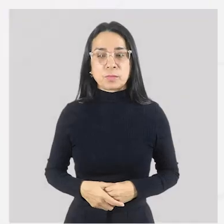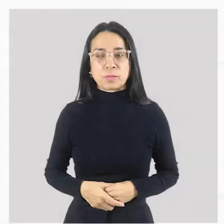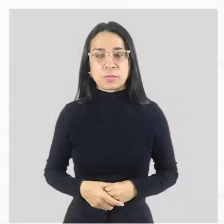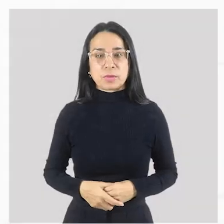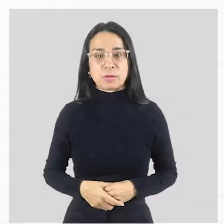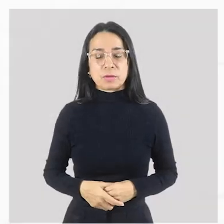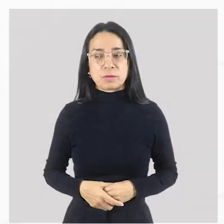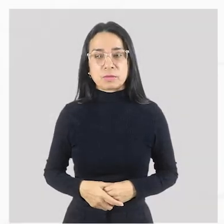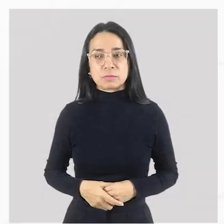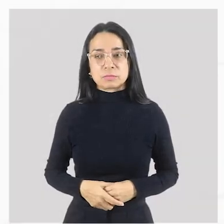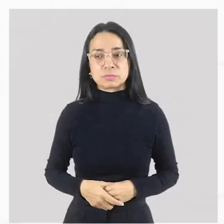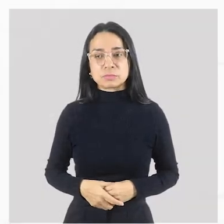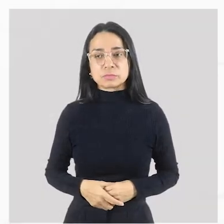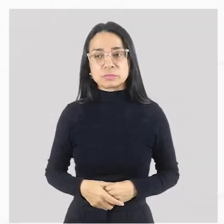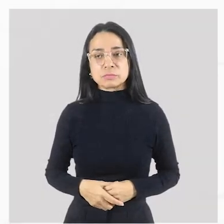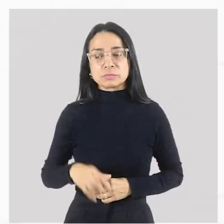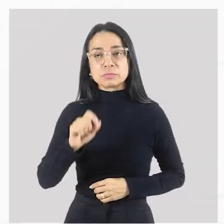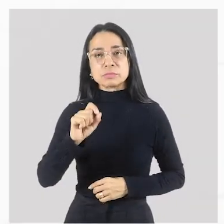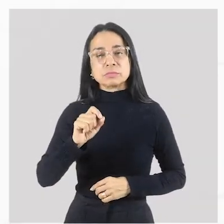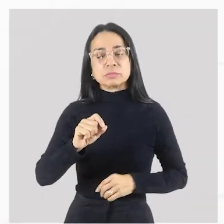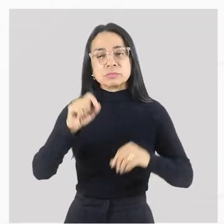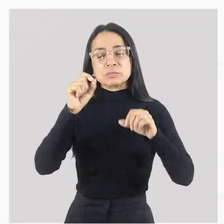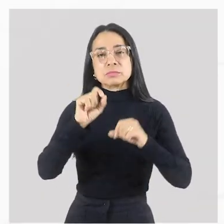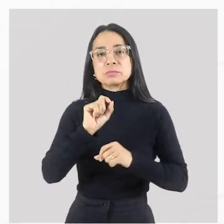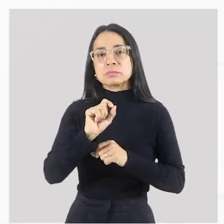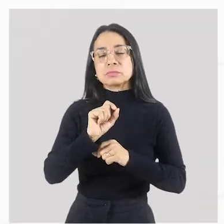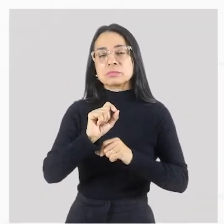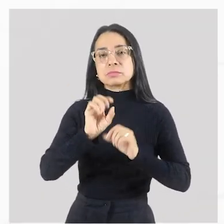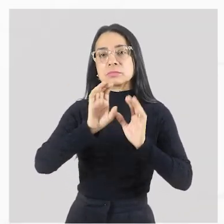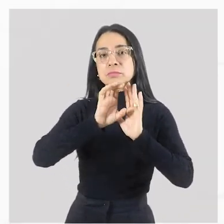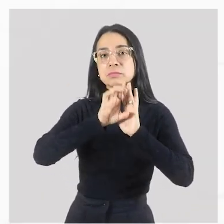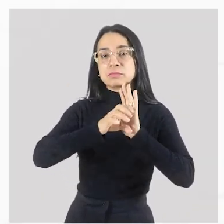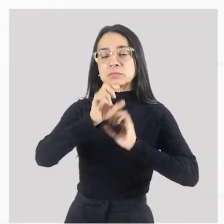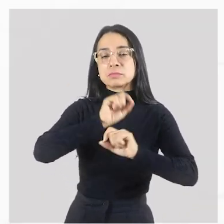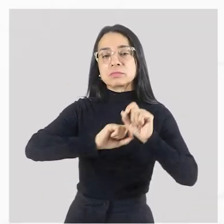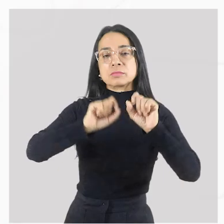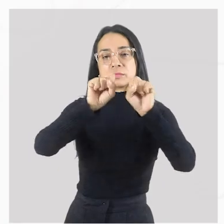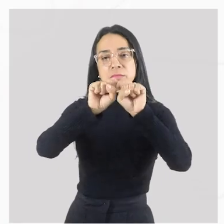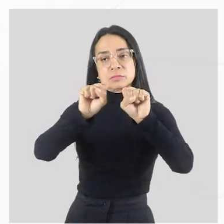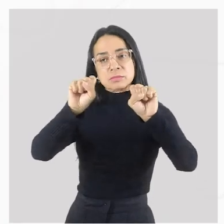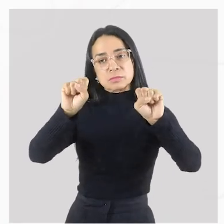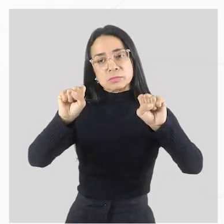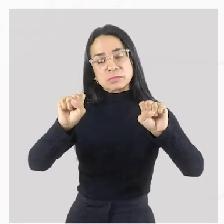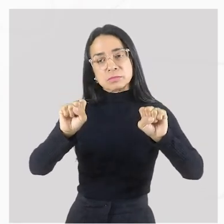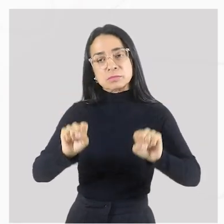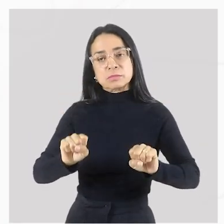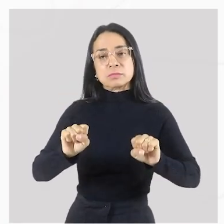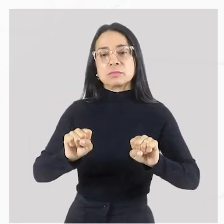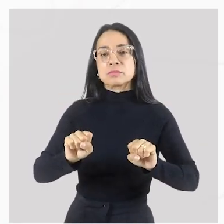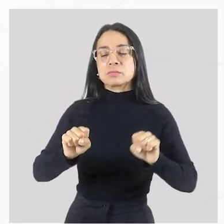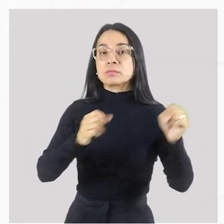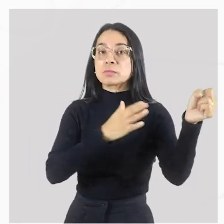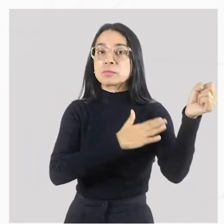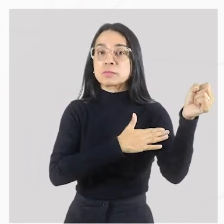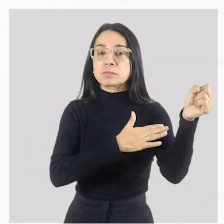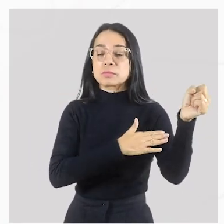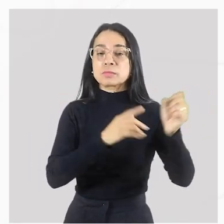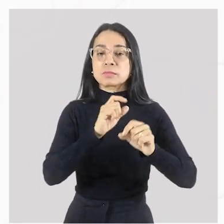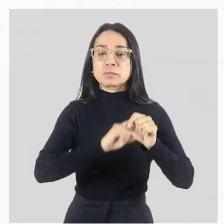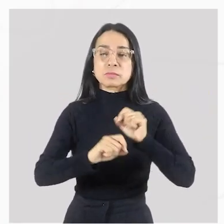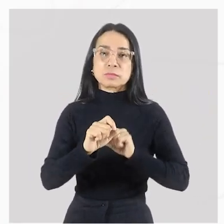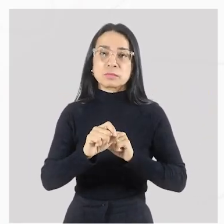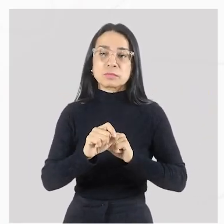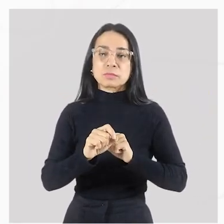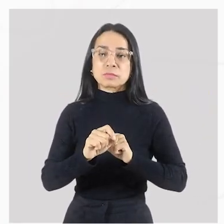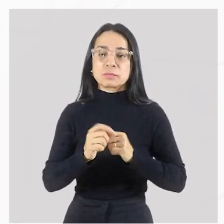E agora um pouco sobre o sistema muscular, tá? O que compõe. O sistema muscular é a